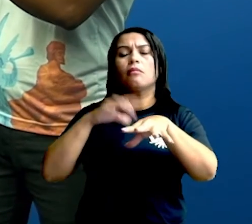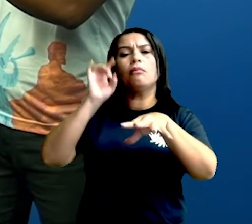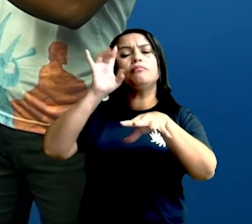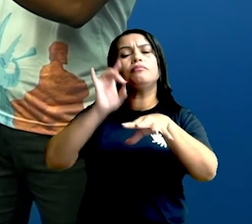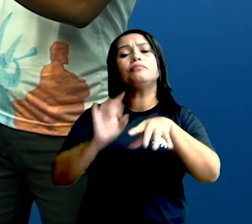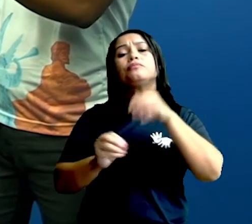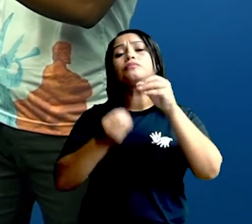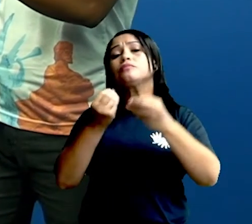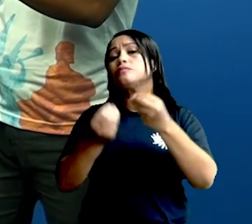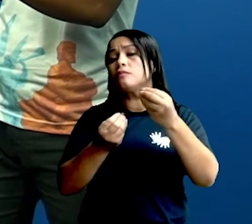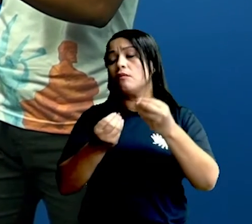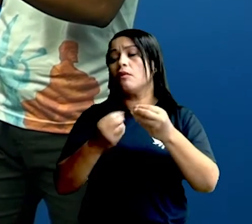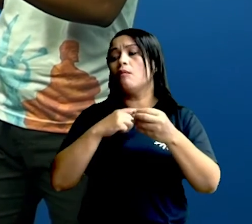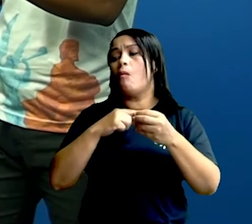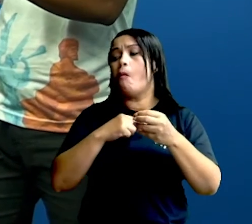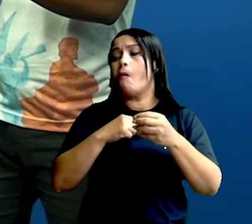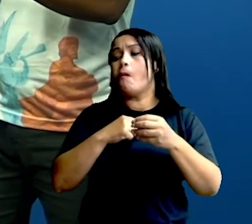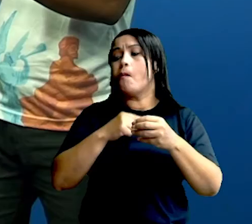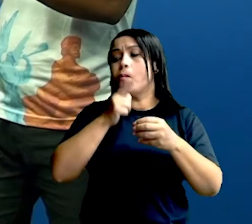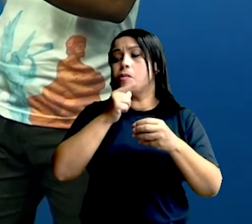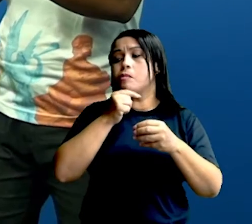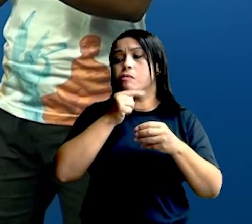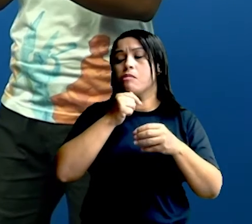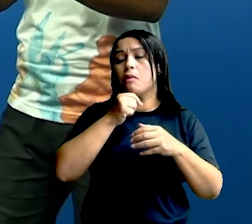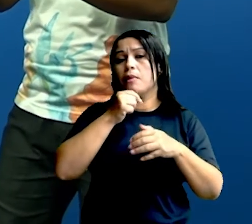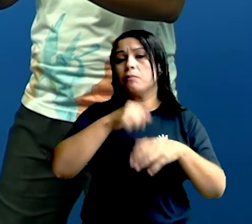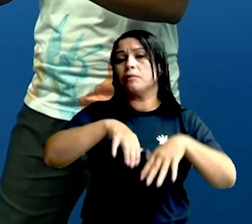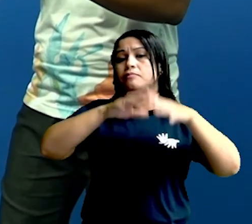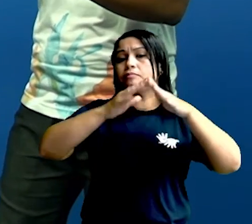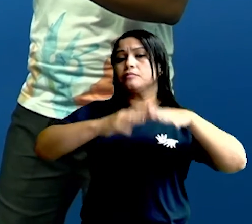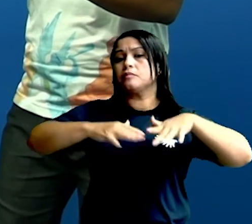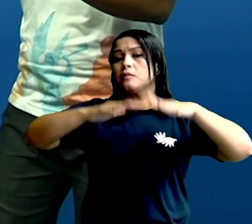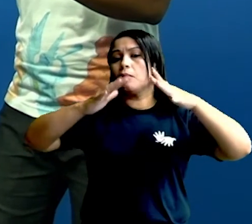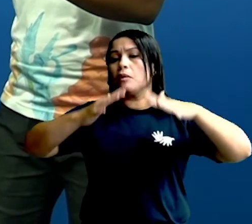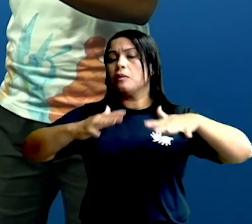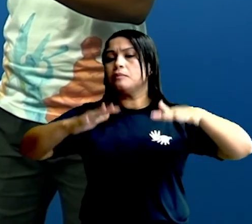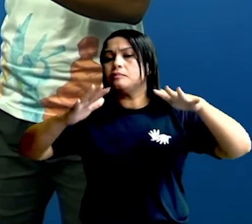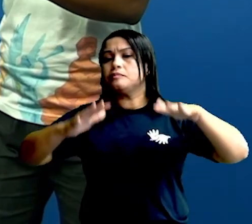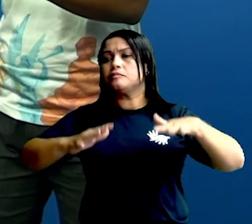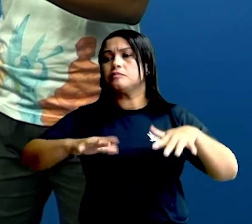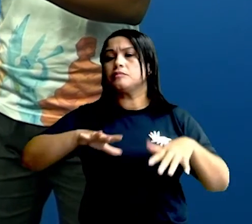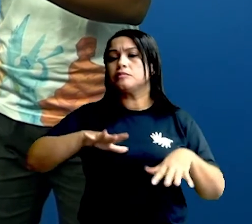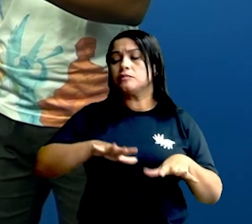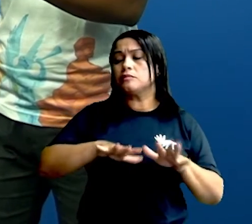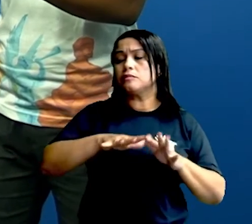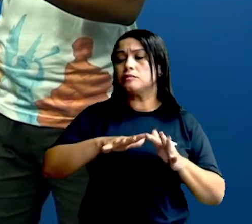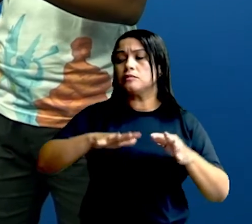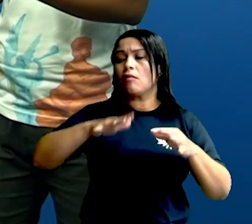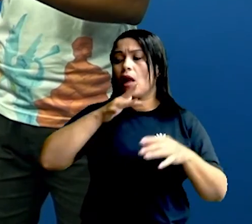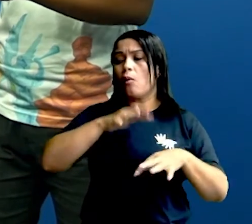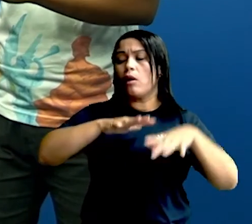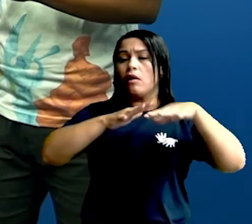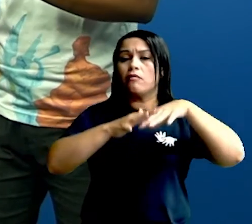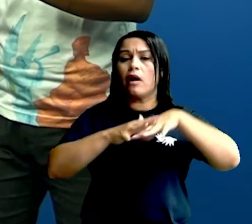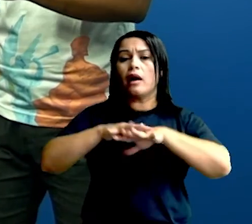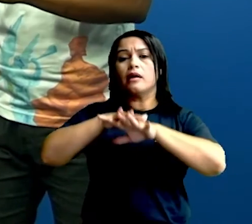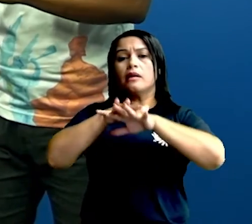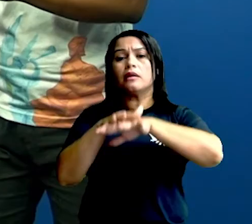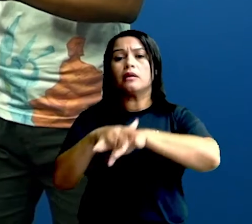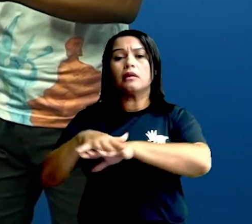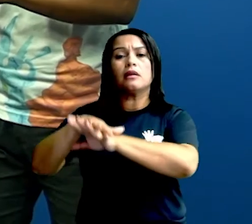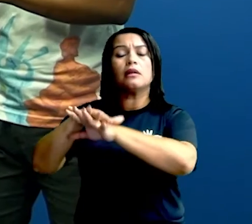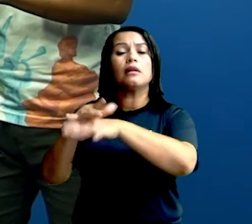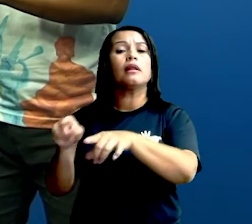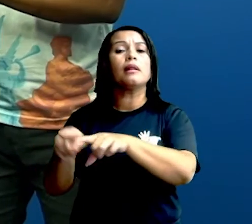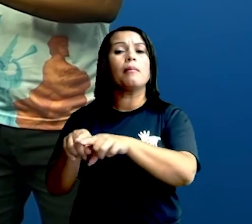específicos de que seus pés, com a correnteza do mar, atravessam por dentro desses pés e eles fazem com que a estrela do